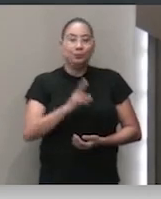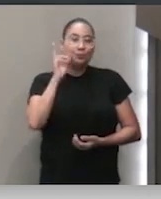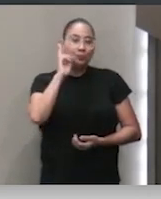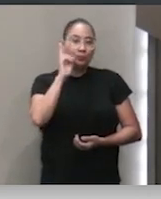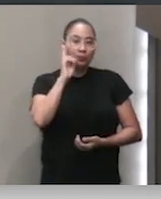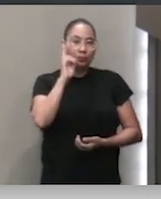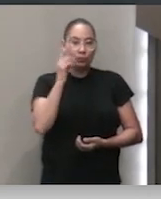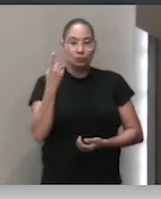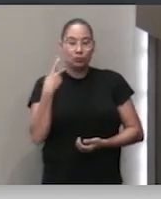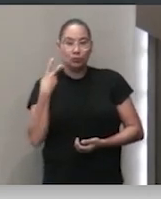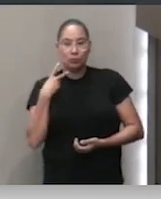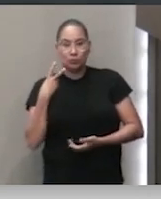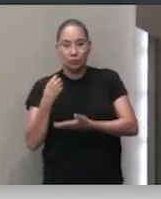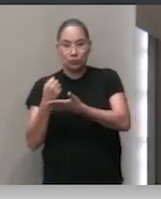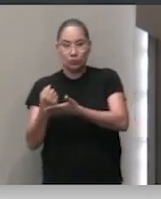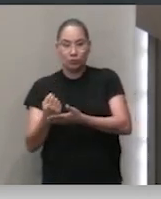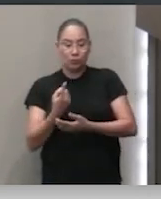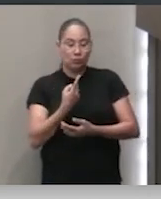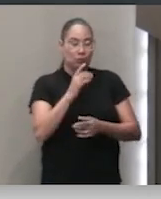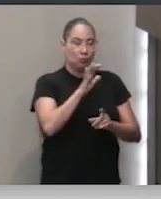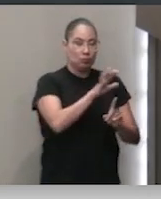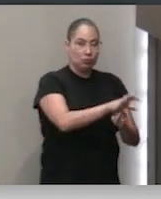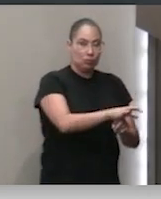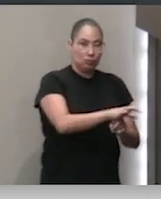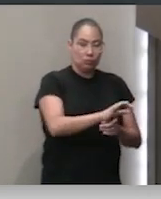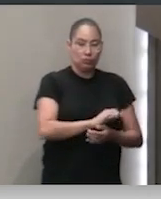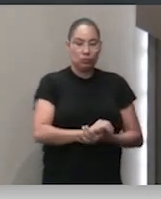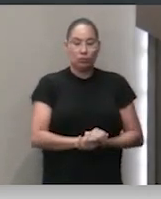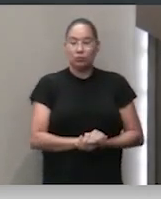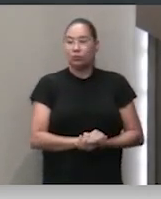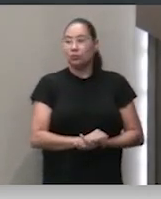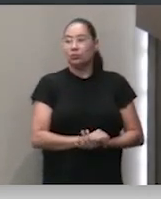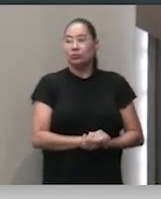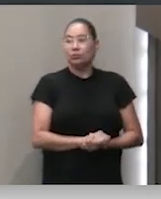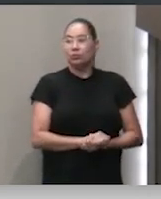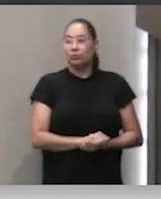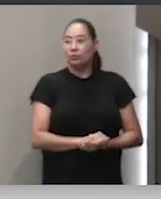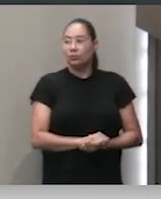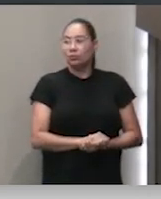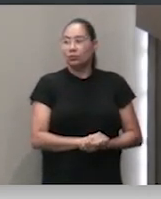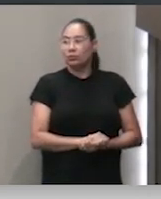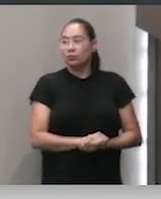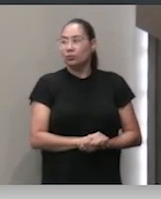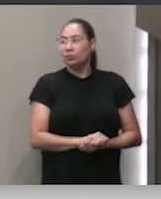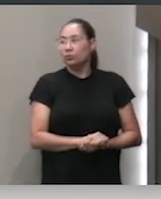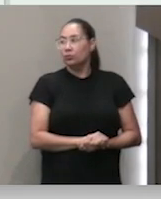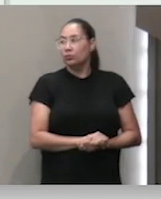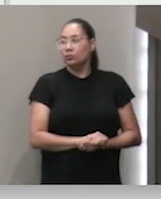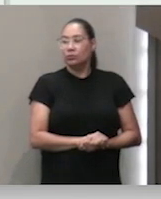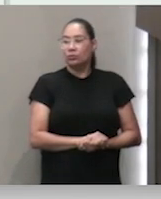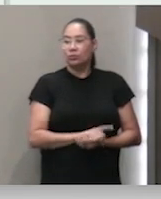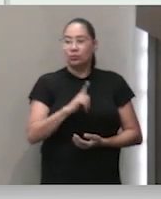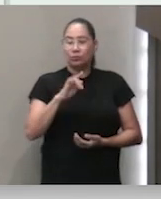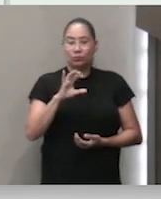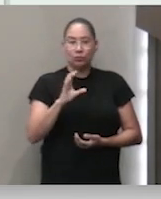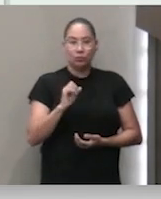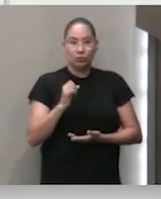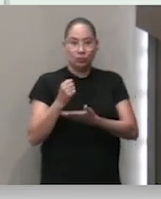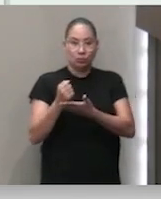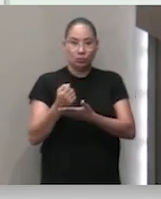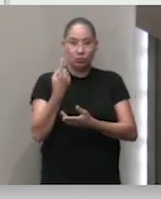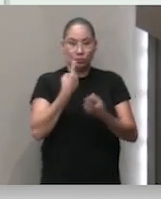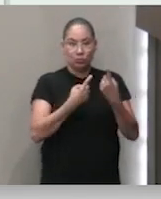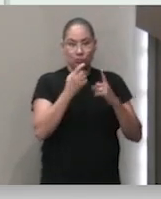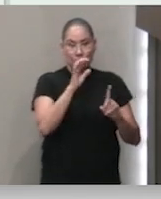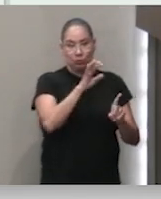Lembrando, senhores, um vereador favorável, um vereador contrário. Vereador favorável, o vereador Gil Krug, proponente desta moção. E algum vereador